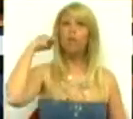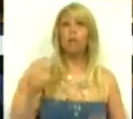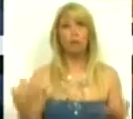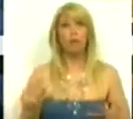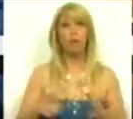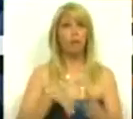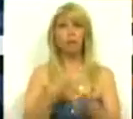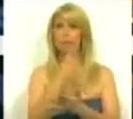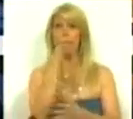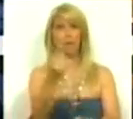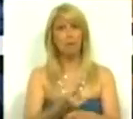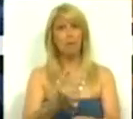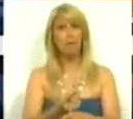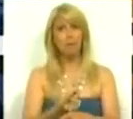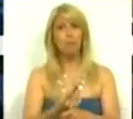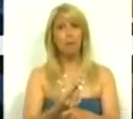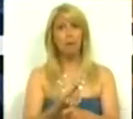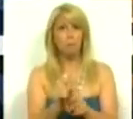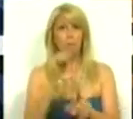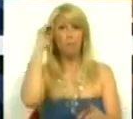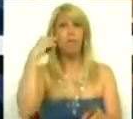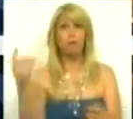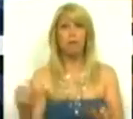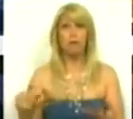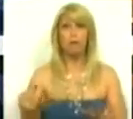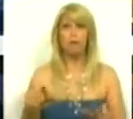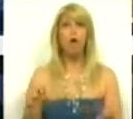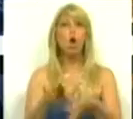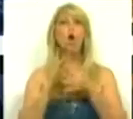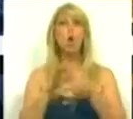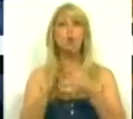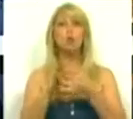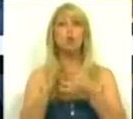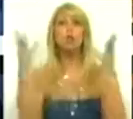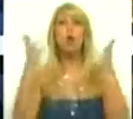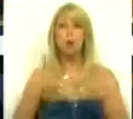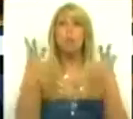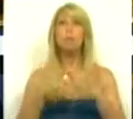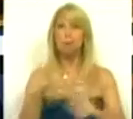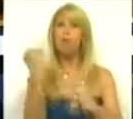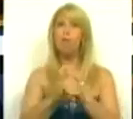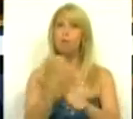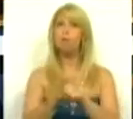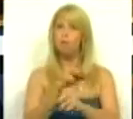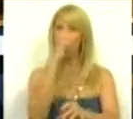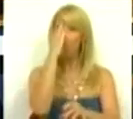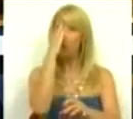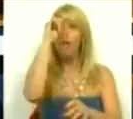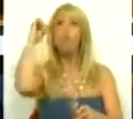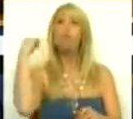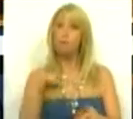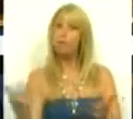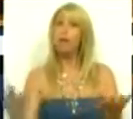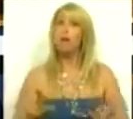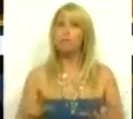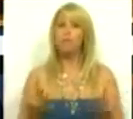que eram difíceis. A consolidação orçamental é uma tarefa hercúlea, é de facto uma tarefa hercúlea,